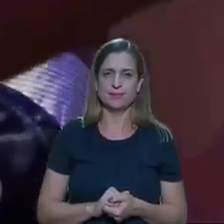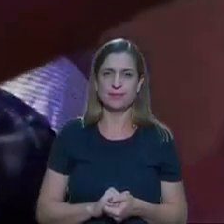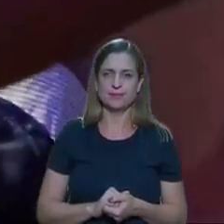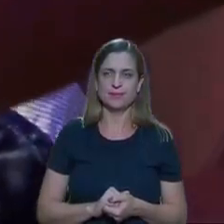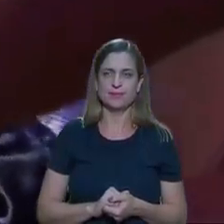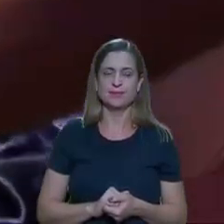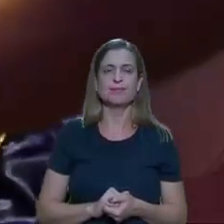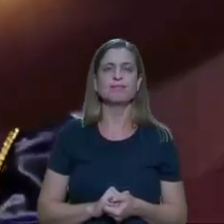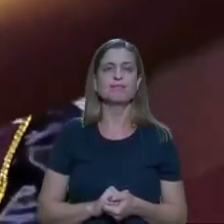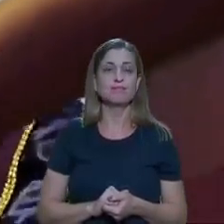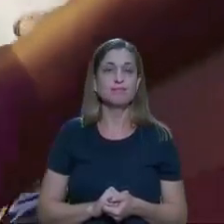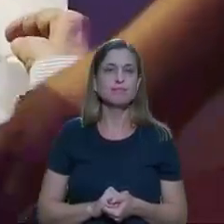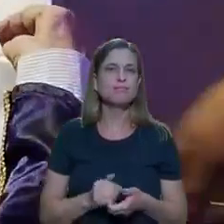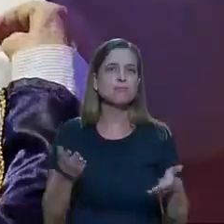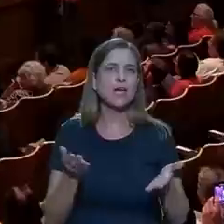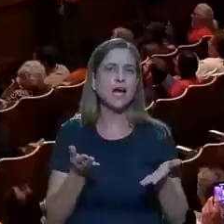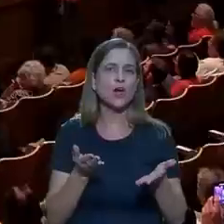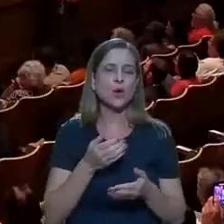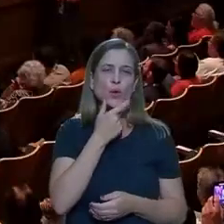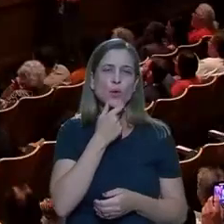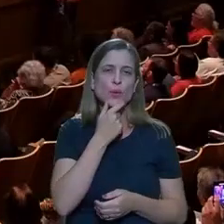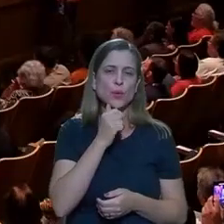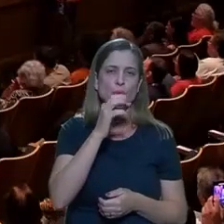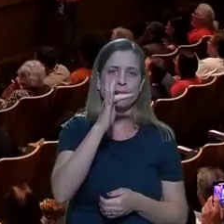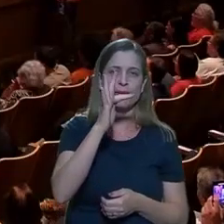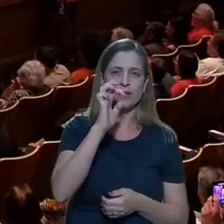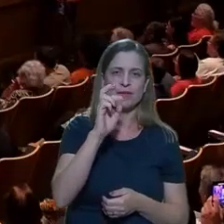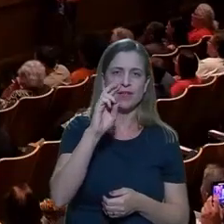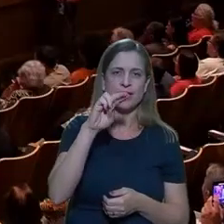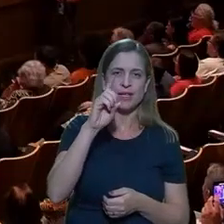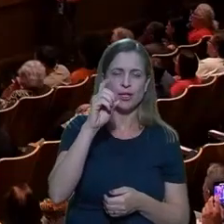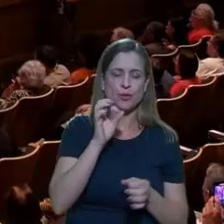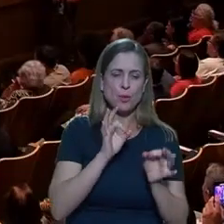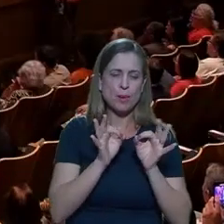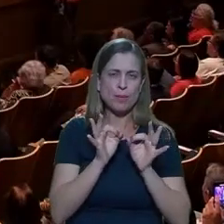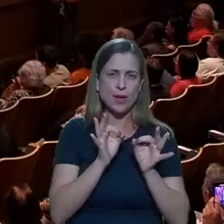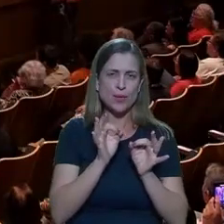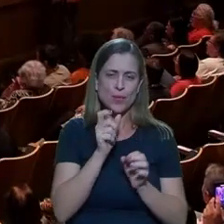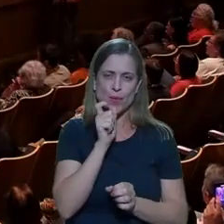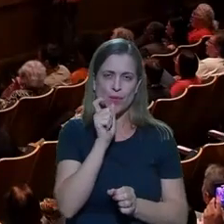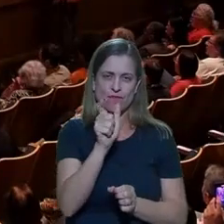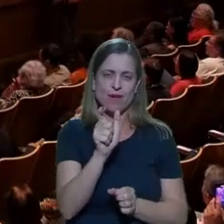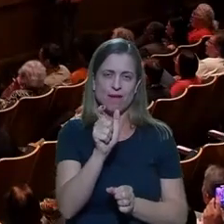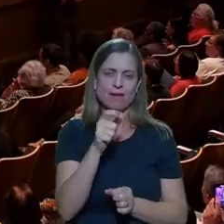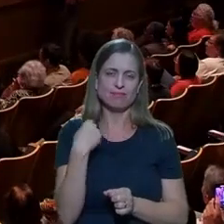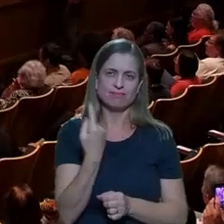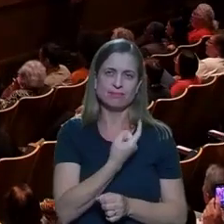Então, agora, o Fernando preparou uma pequena fala para nós. Fernando.